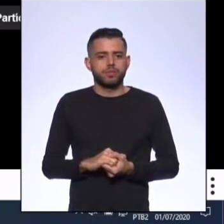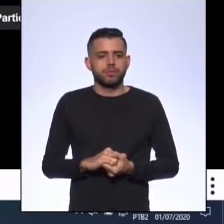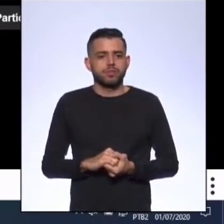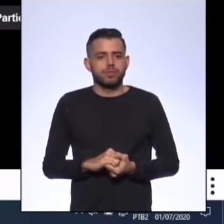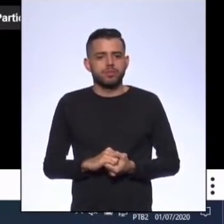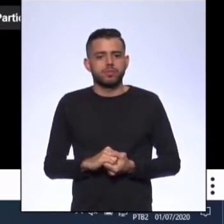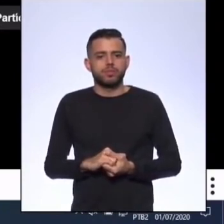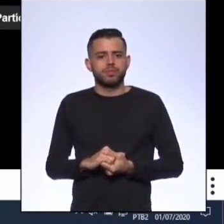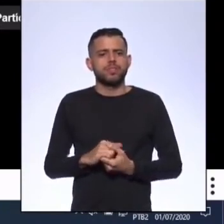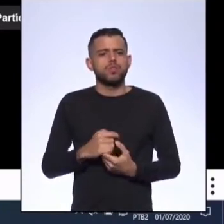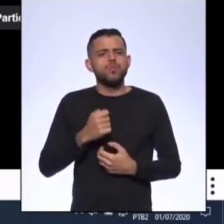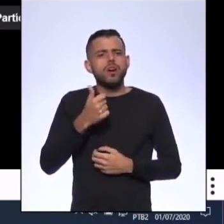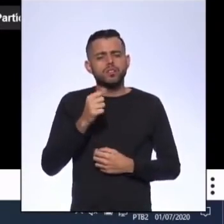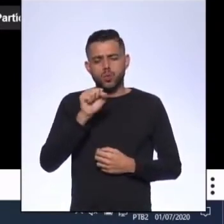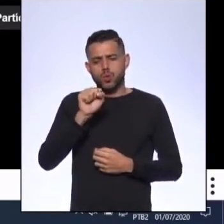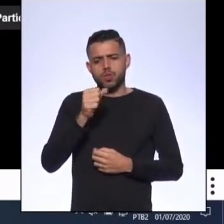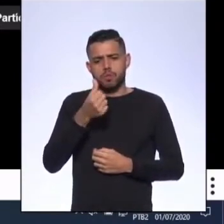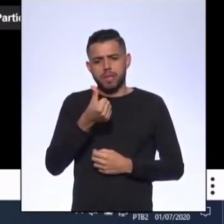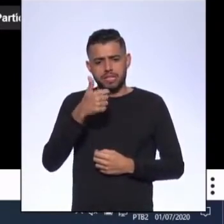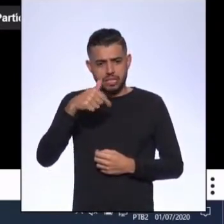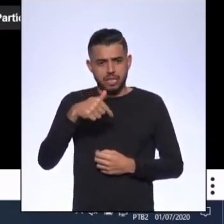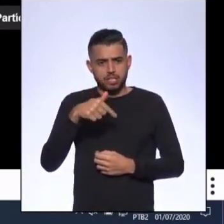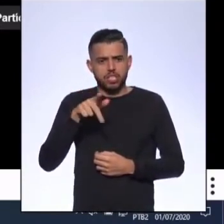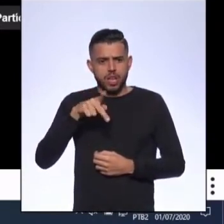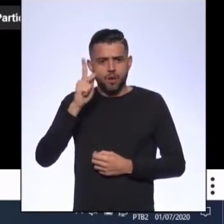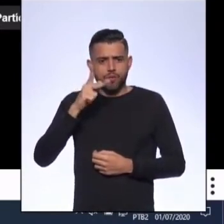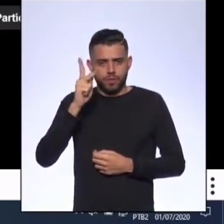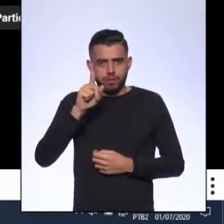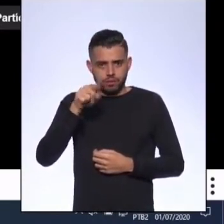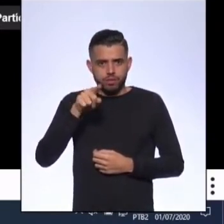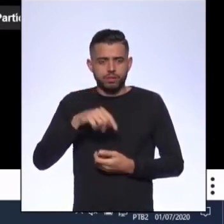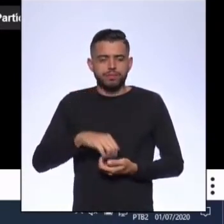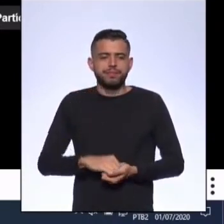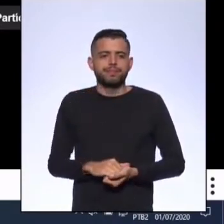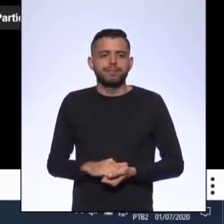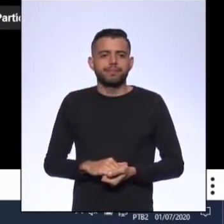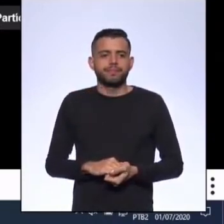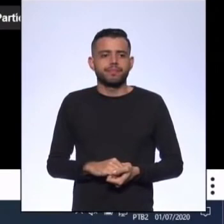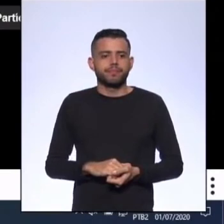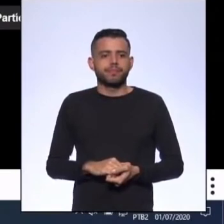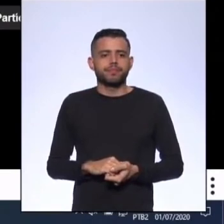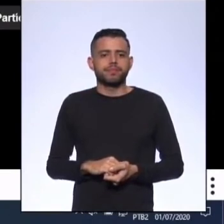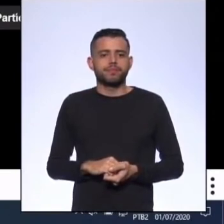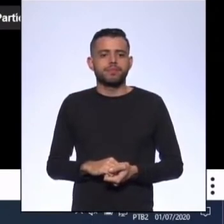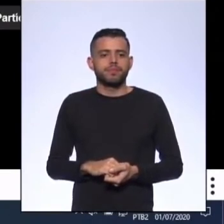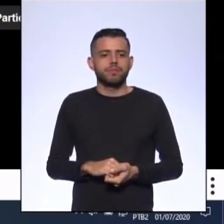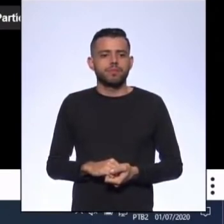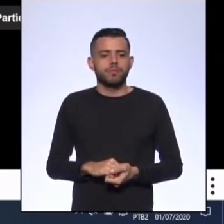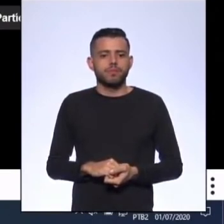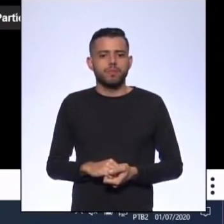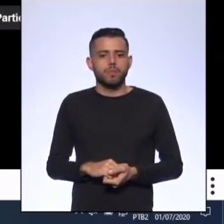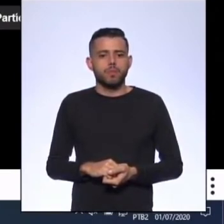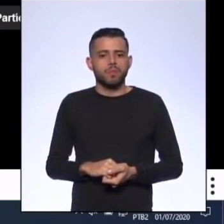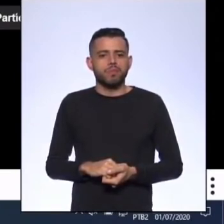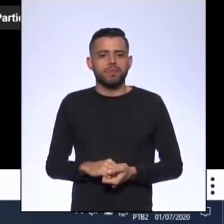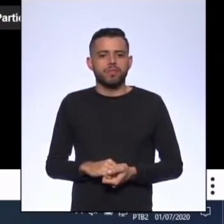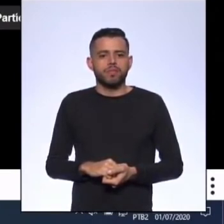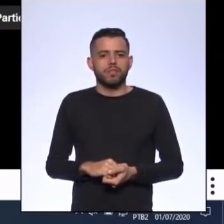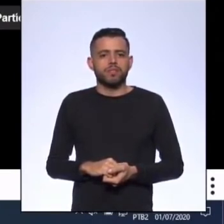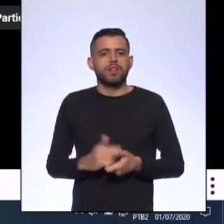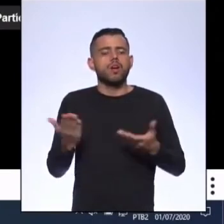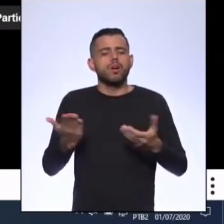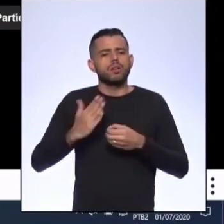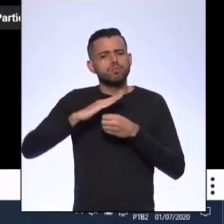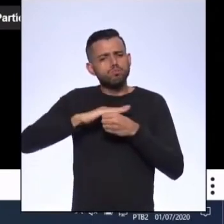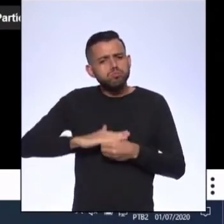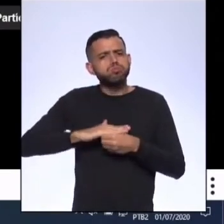ali 867 Kelvin, certo? Tranquilo? E aí, o que eu posso fazer aqui no caso? Ó, vamos manter agora aqui a pressão